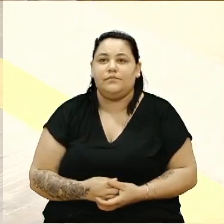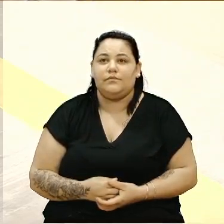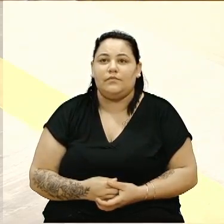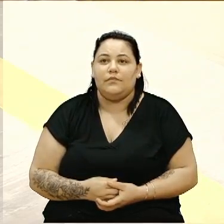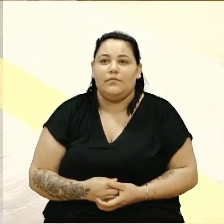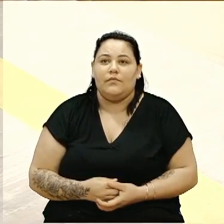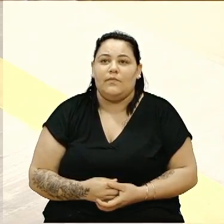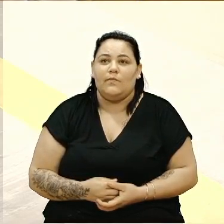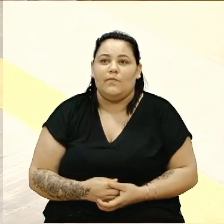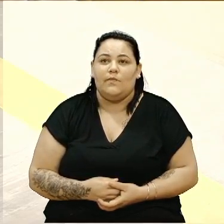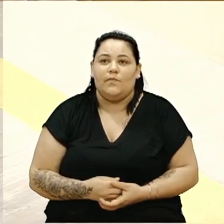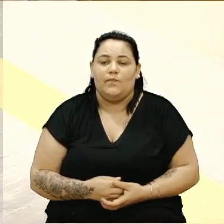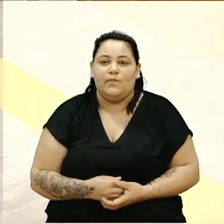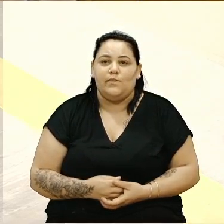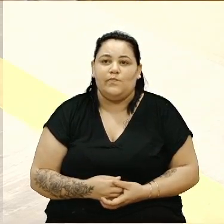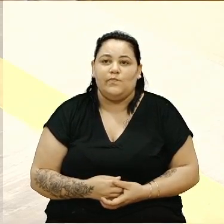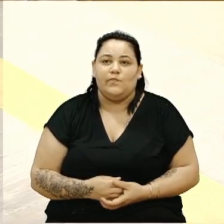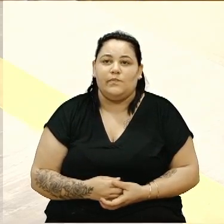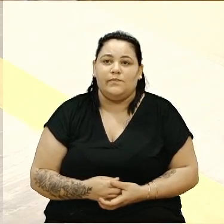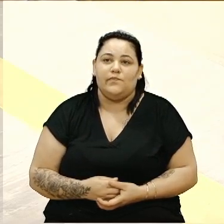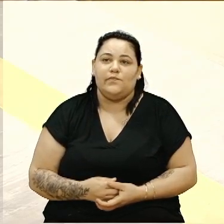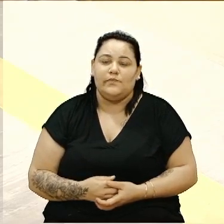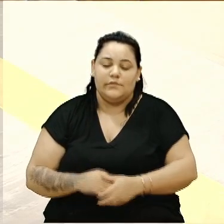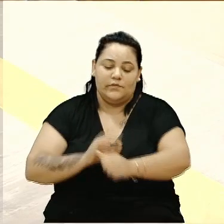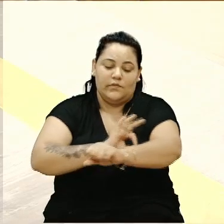D'Ambrosio? Estavam recolocando o calçamento.